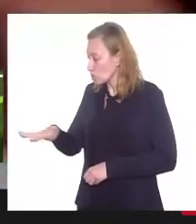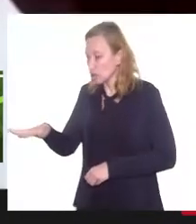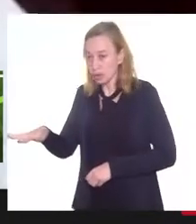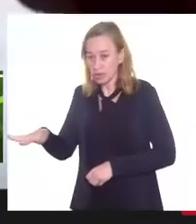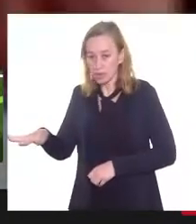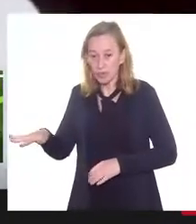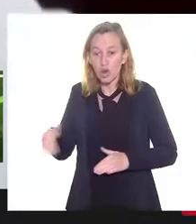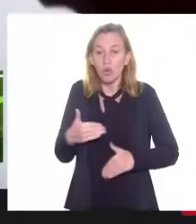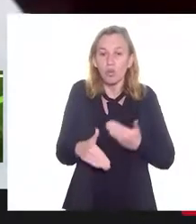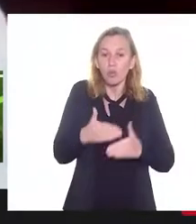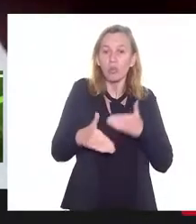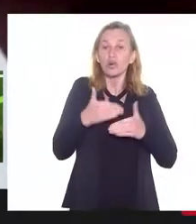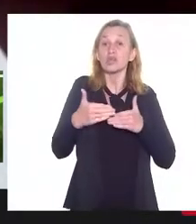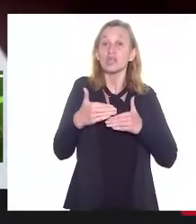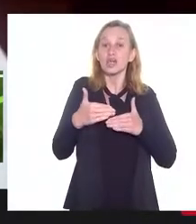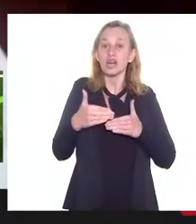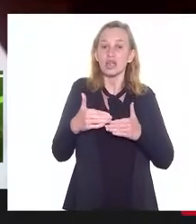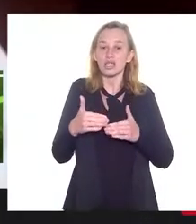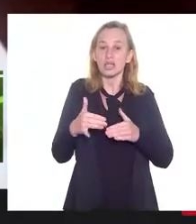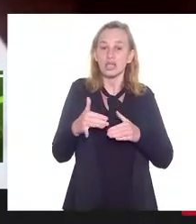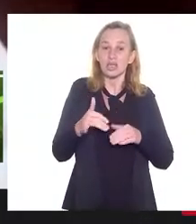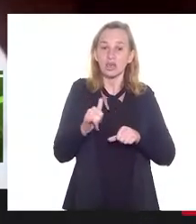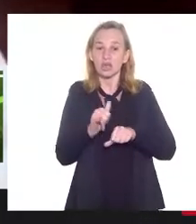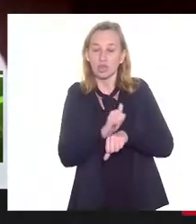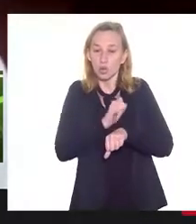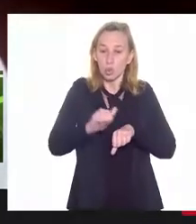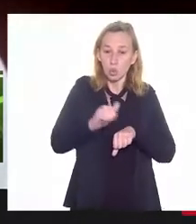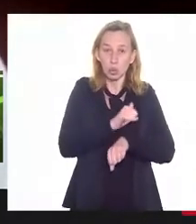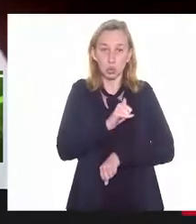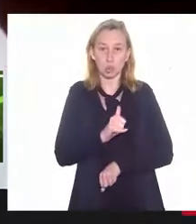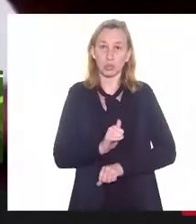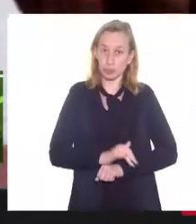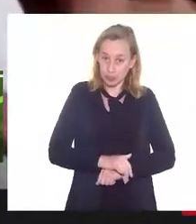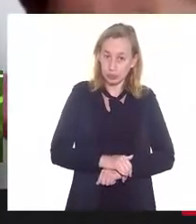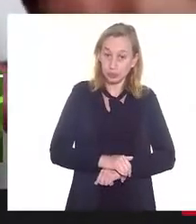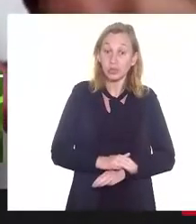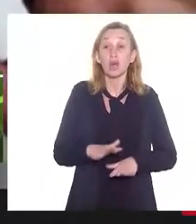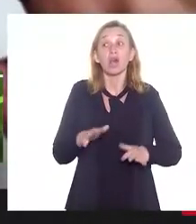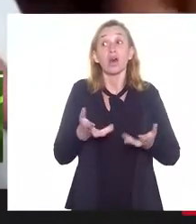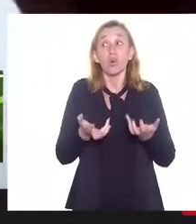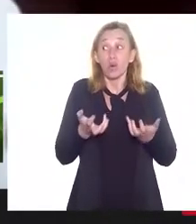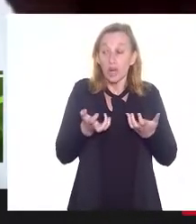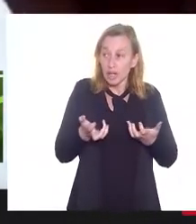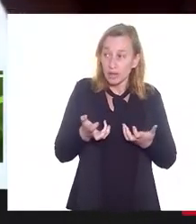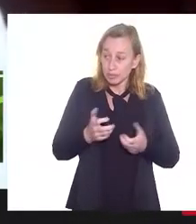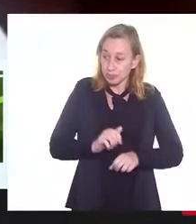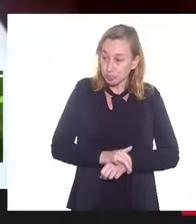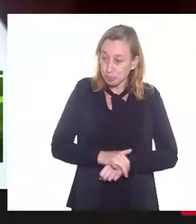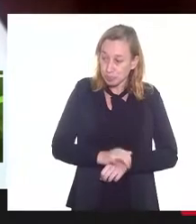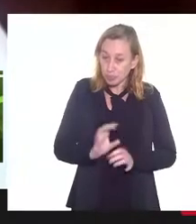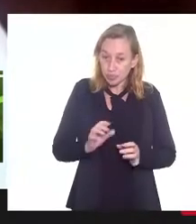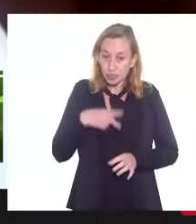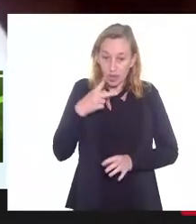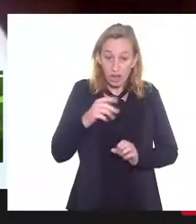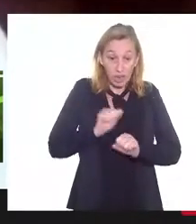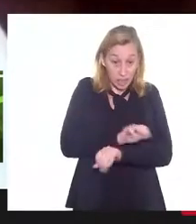um processo de lavagem desse dinheiro do tráfico. Eu quero deixar claro